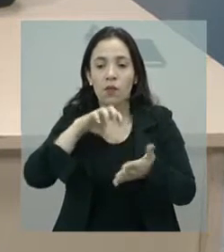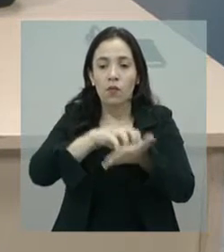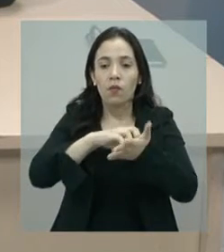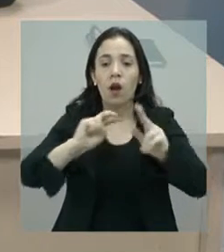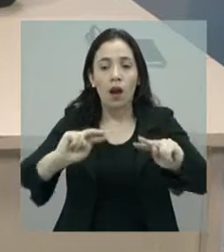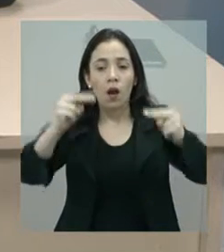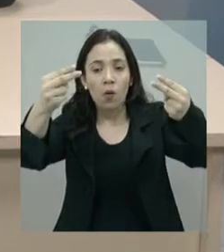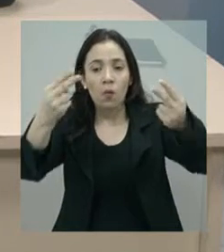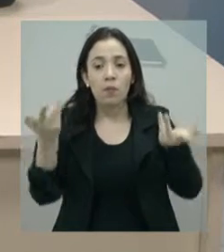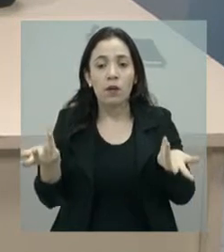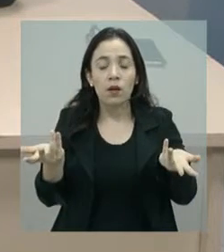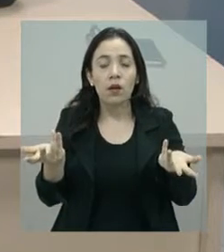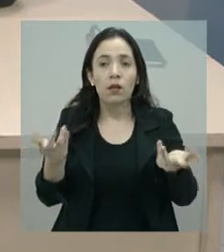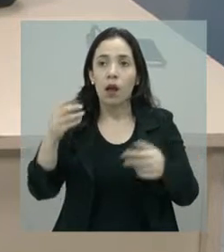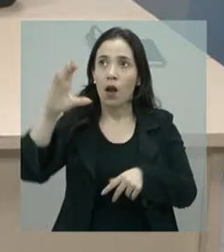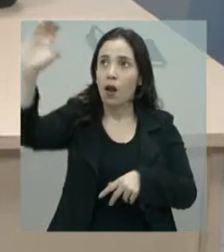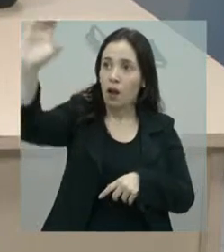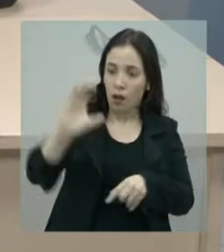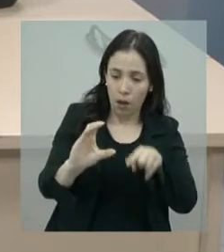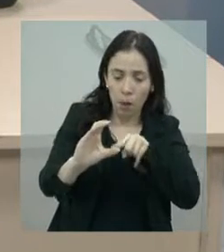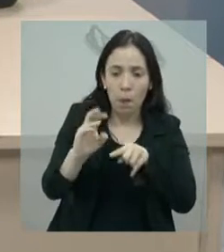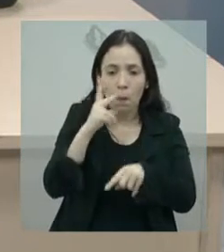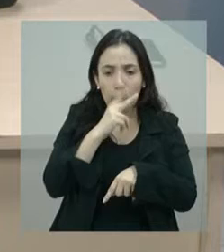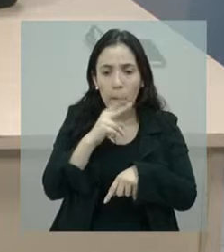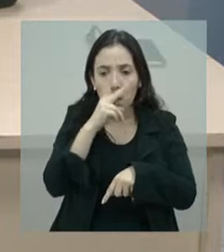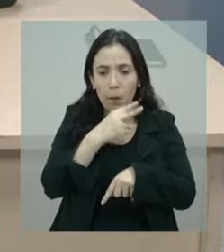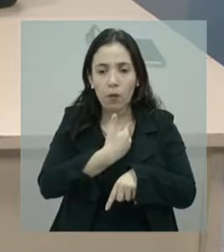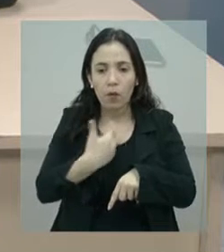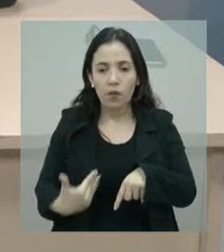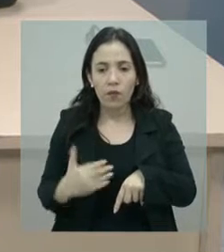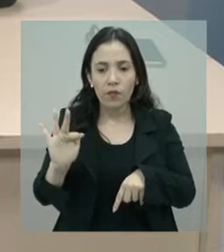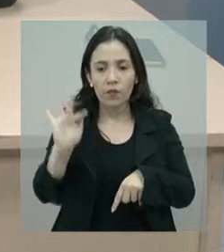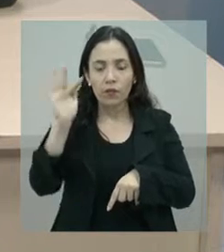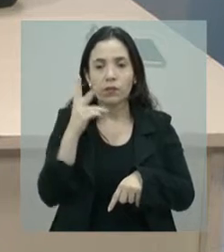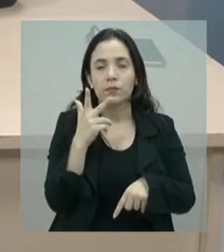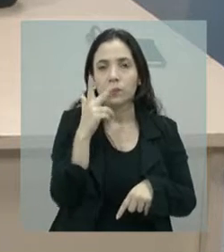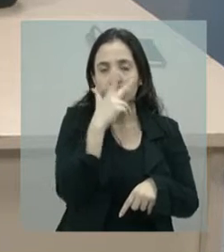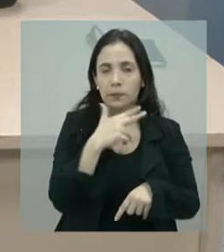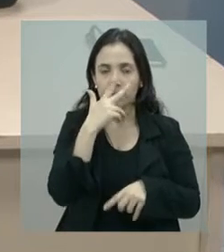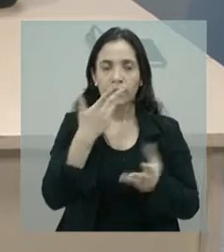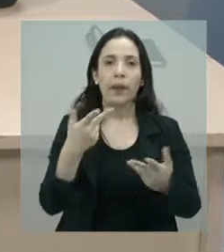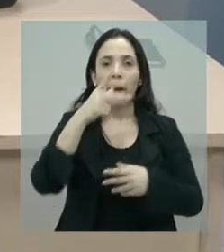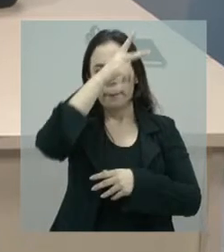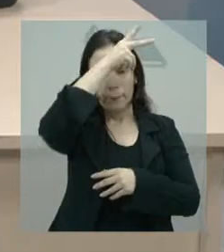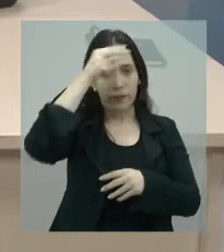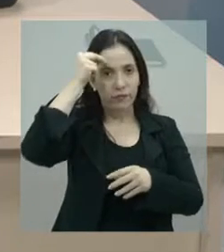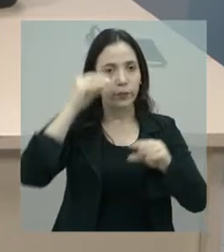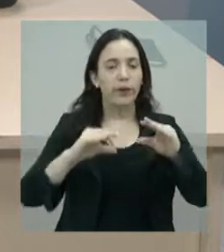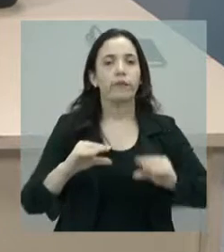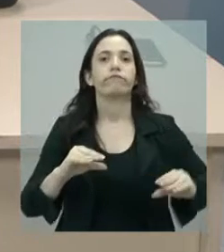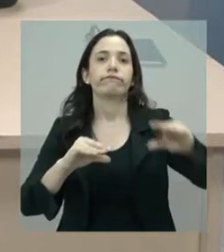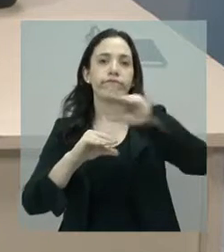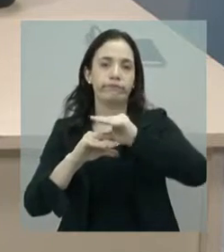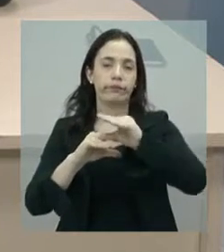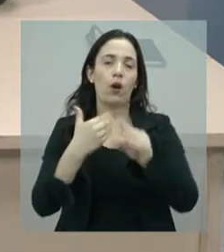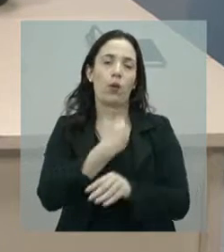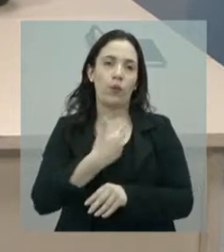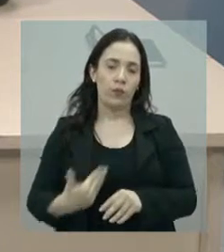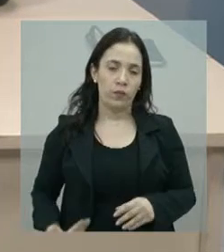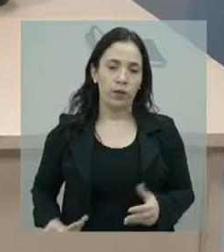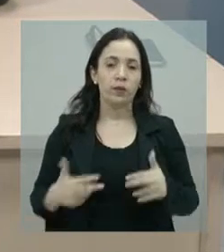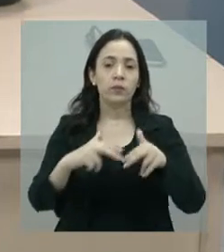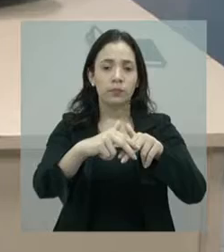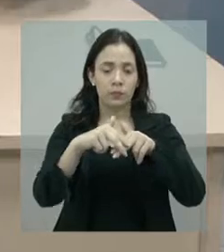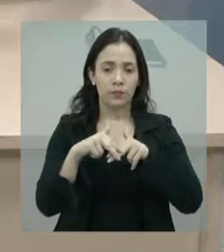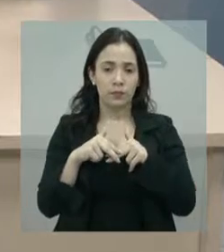aumentaram. Então, como a União não aumentou o dele, o município é obrigado a aumentar o dele, nem o Estado, né? Então,